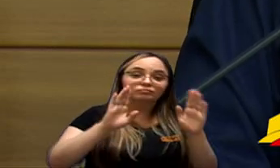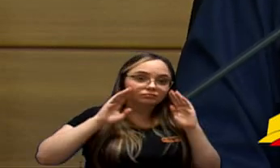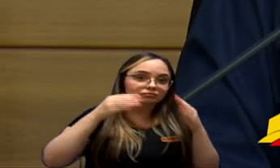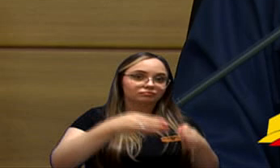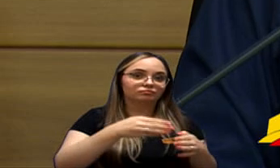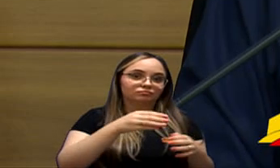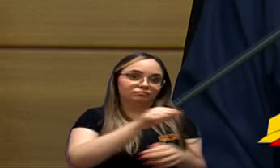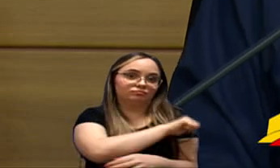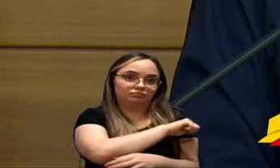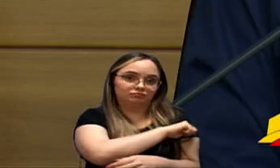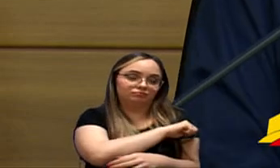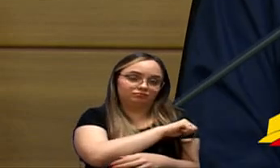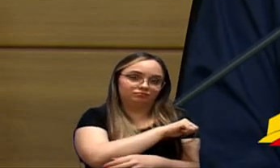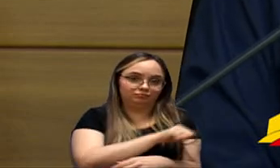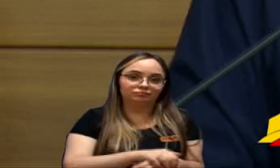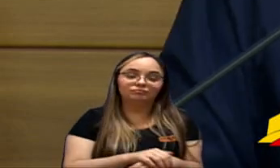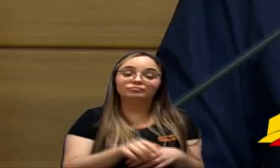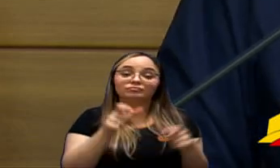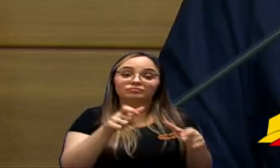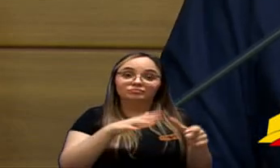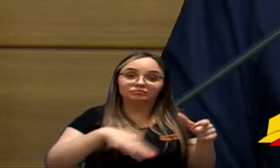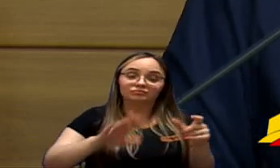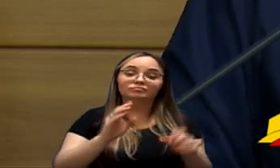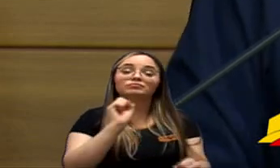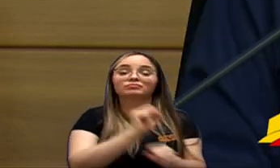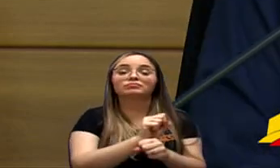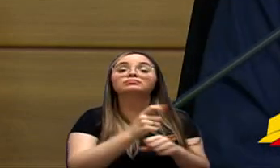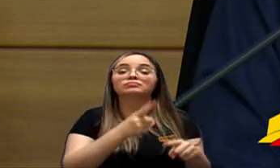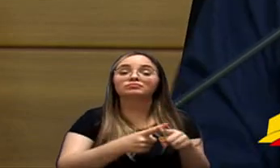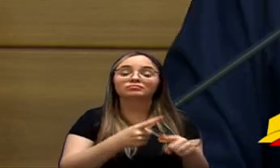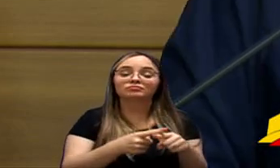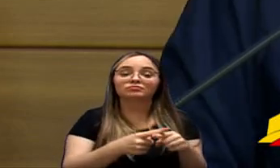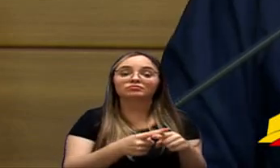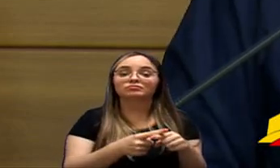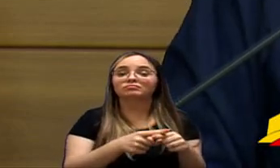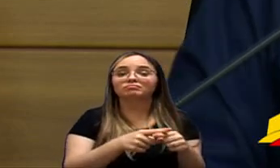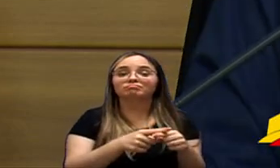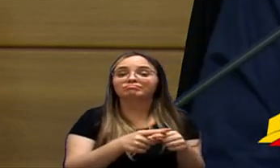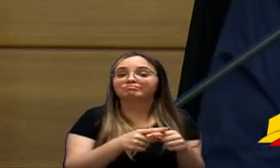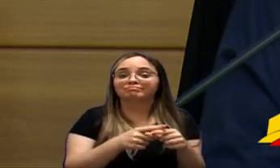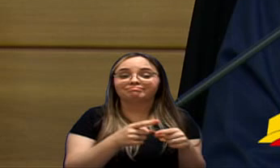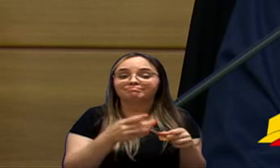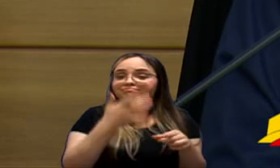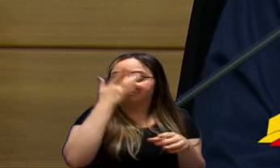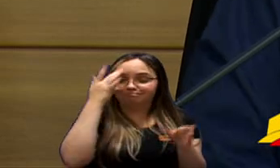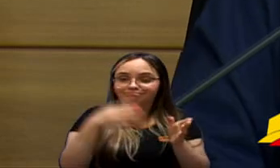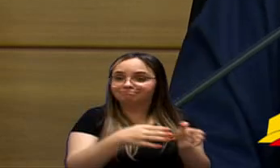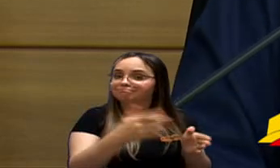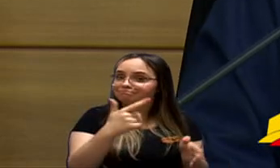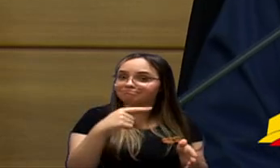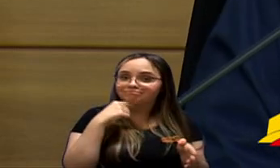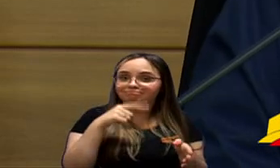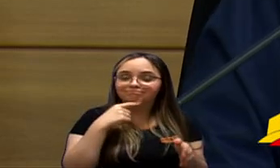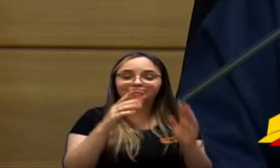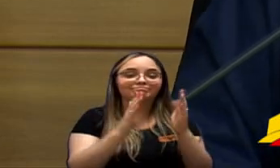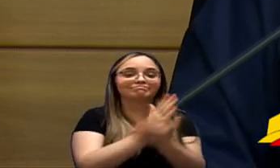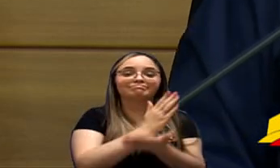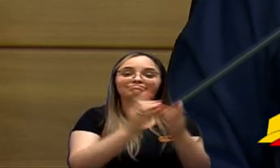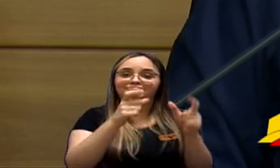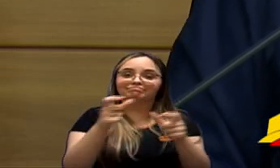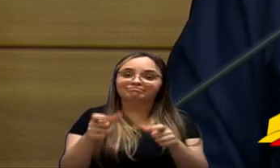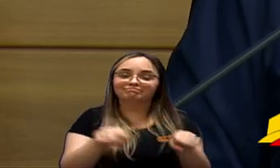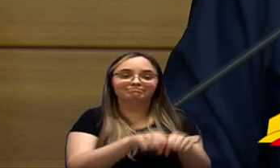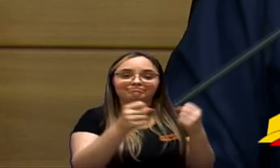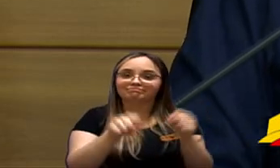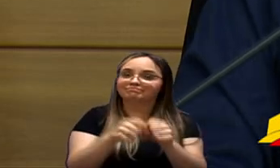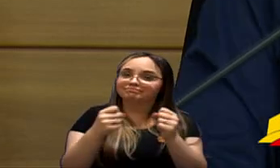usar a estrutura física. A estrutura física ficou paralisada, não tem acessibilidade. Alguns foram, de fato, vandalizados ao longo